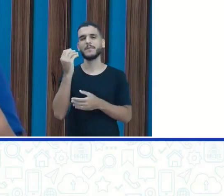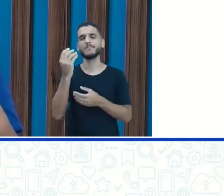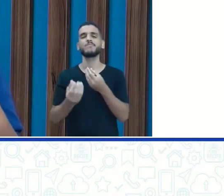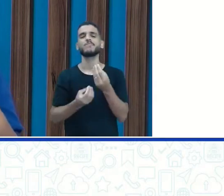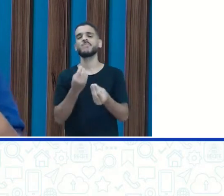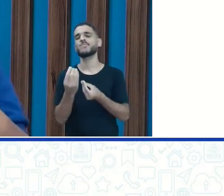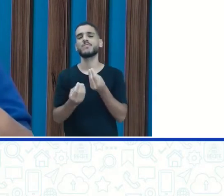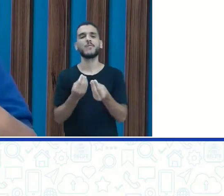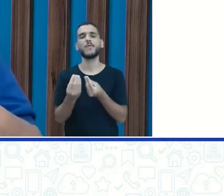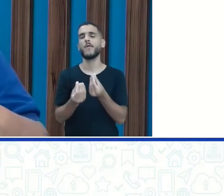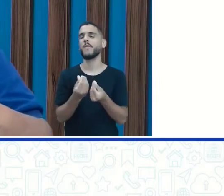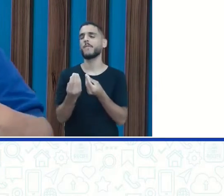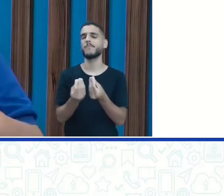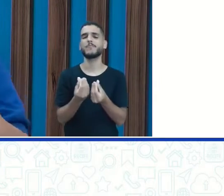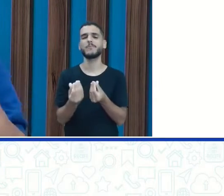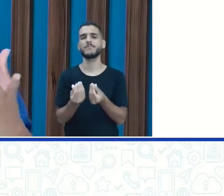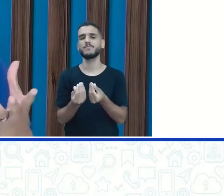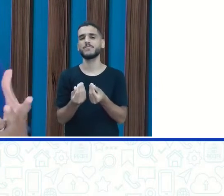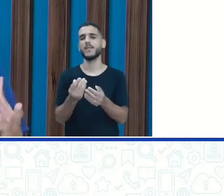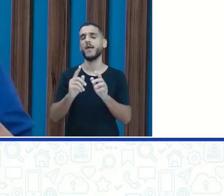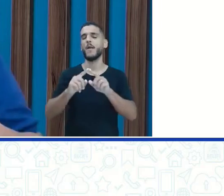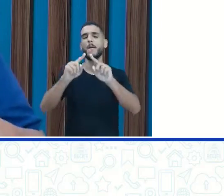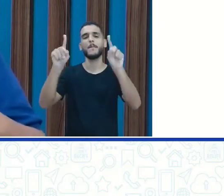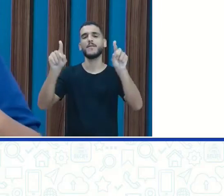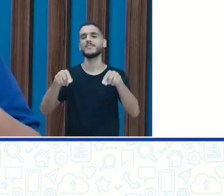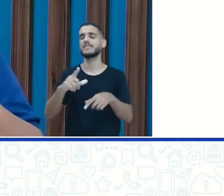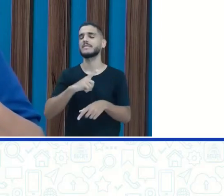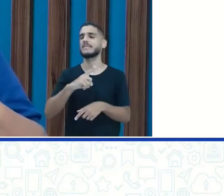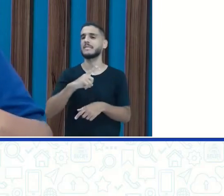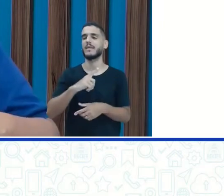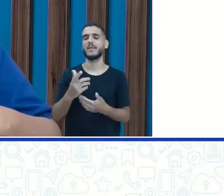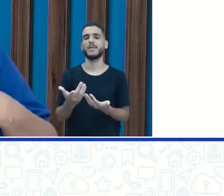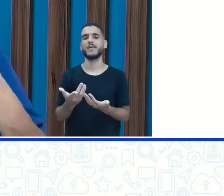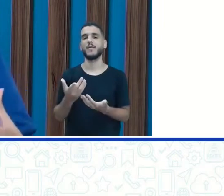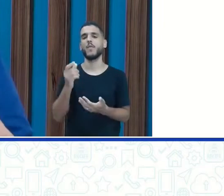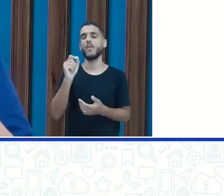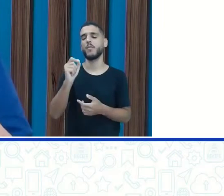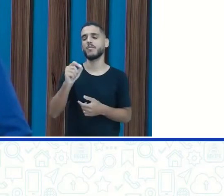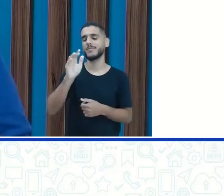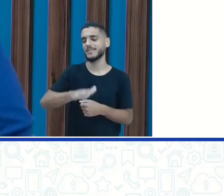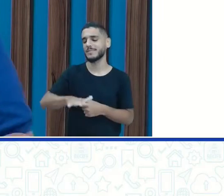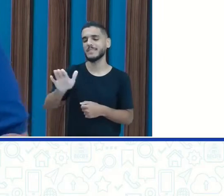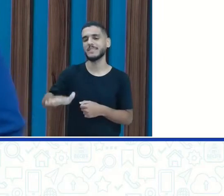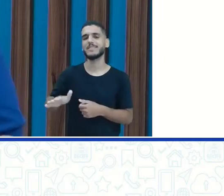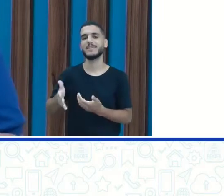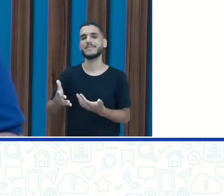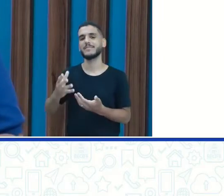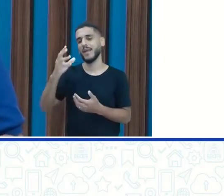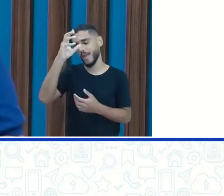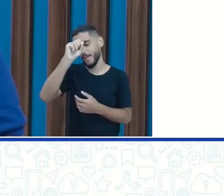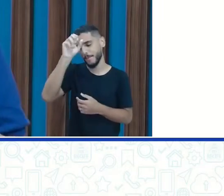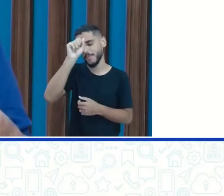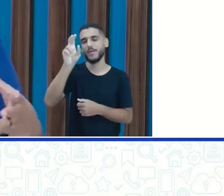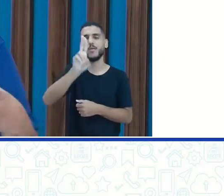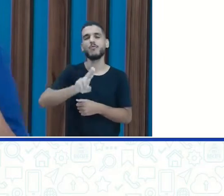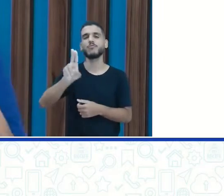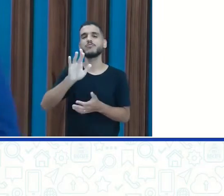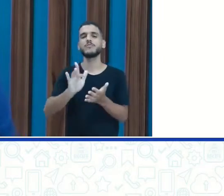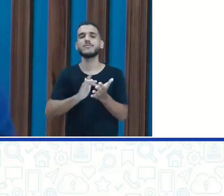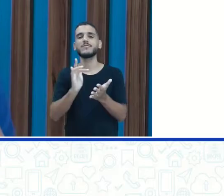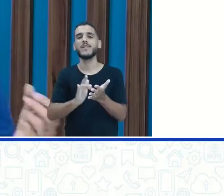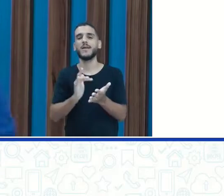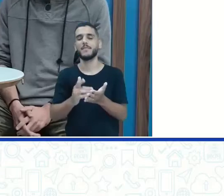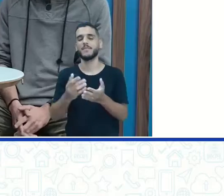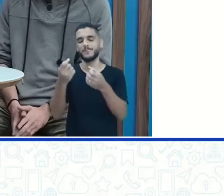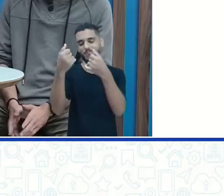como é, assim, como é o projeto que você tem? O que é que as crianças trabalham? Usam os tablets? Como é? Fala